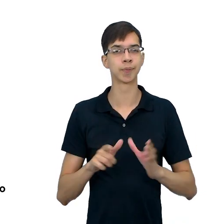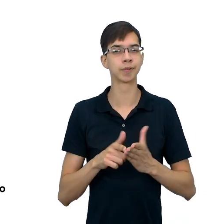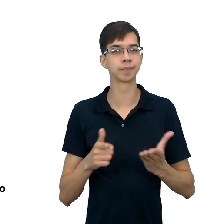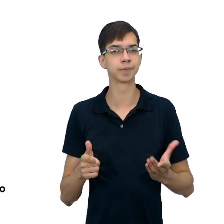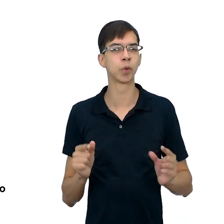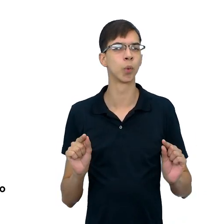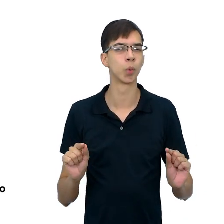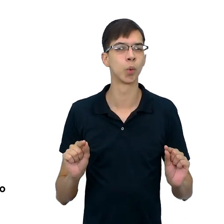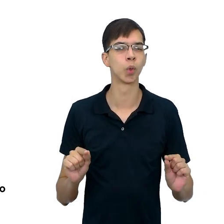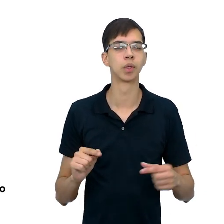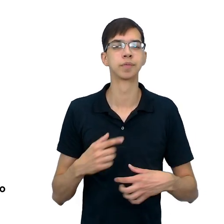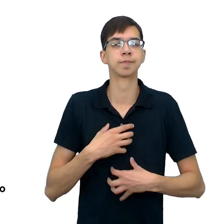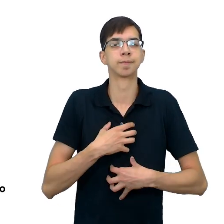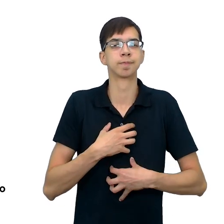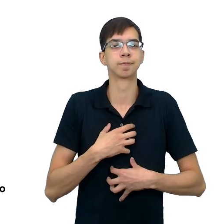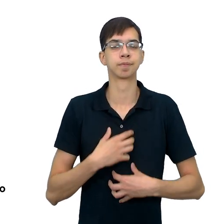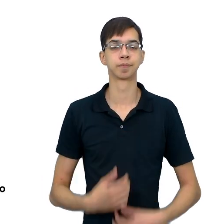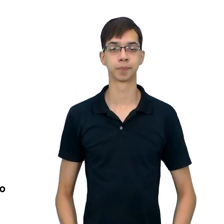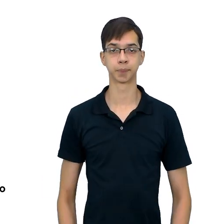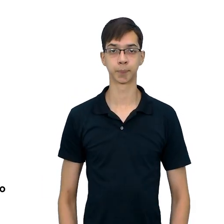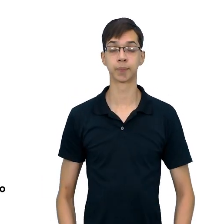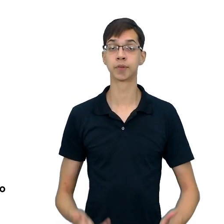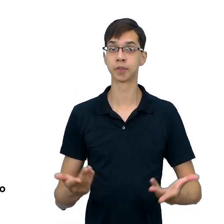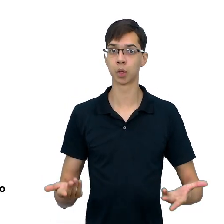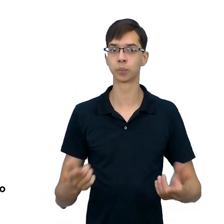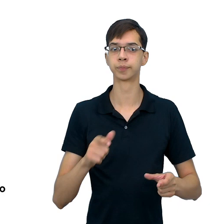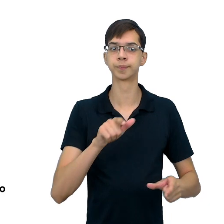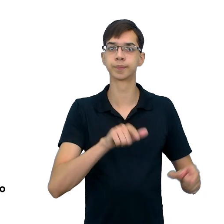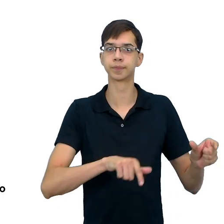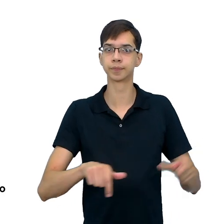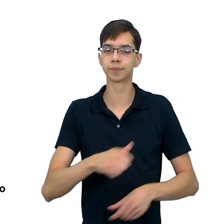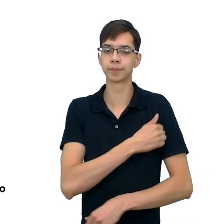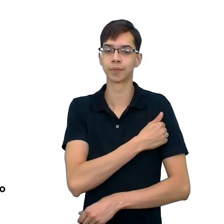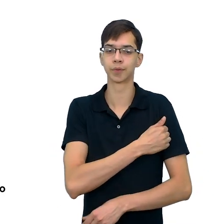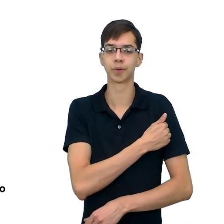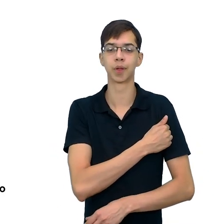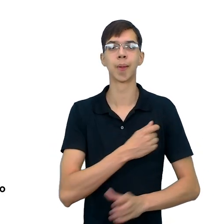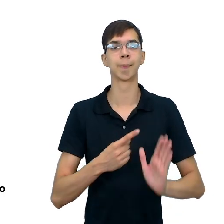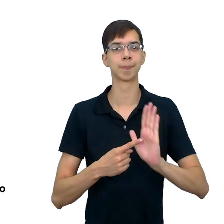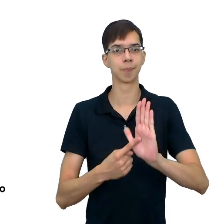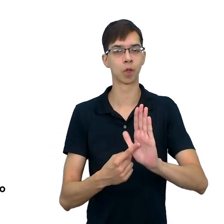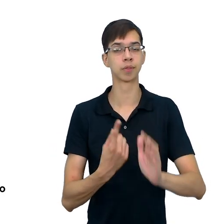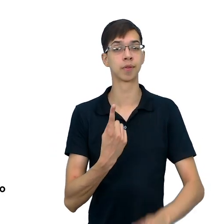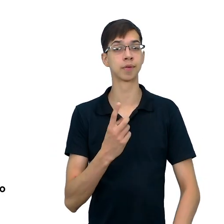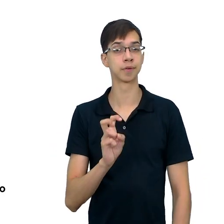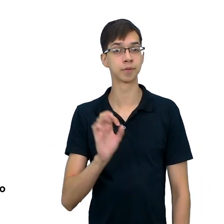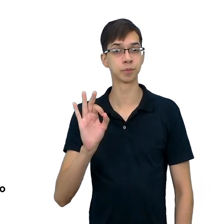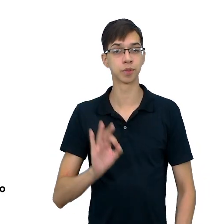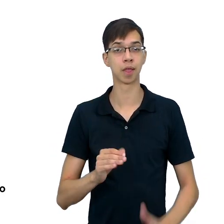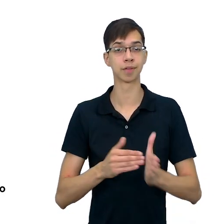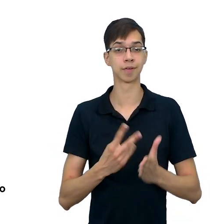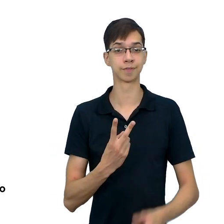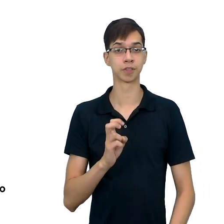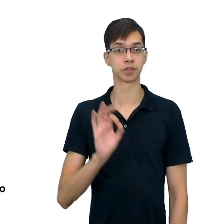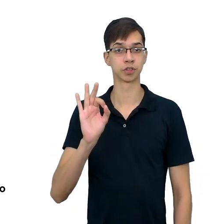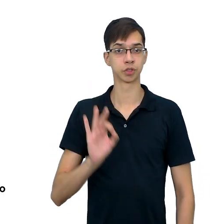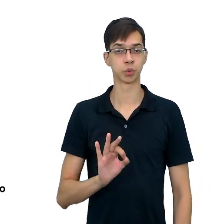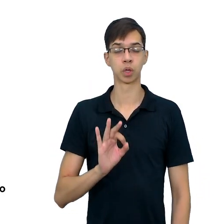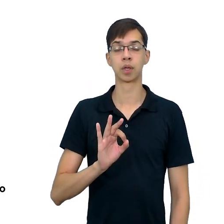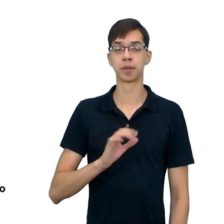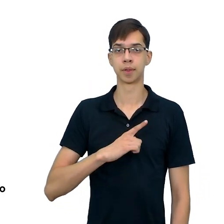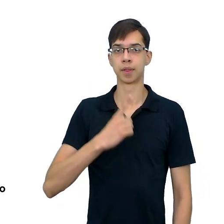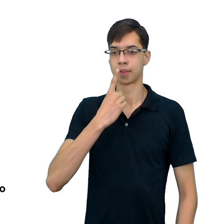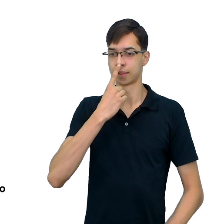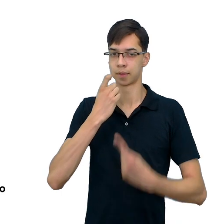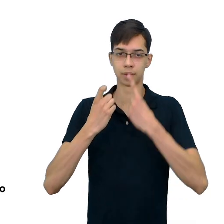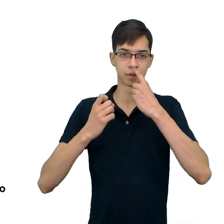que os estudantes eles apontem um aumento de 15% a 25% do lixo residencial, né? O